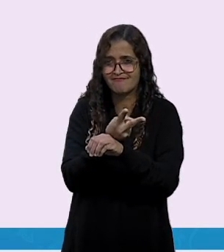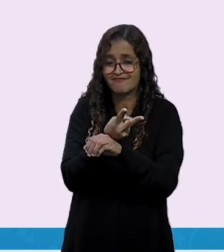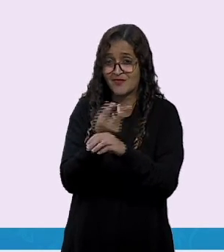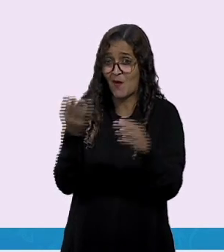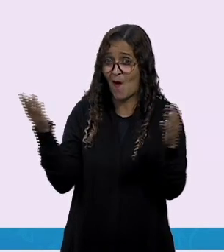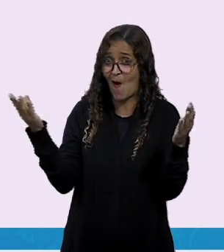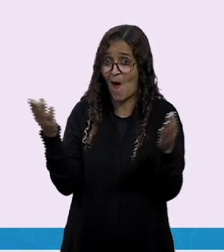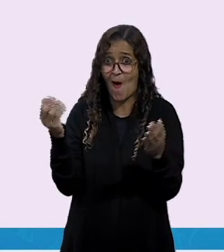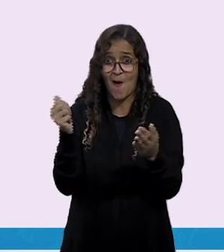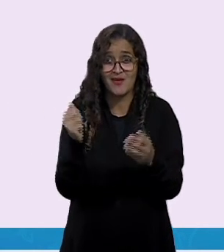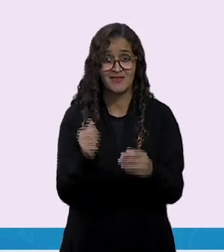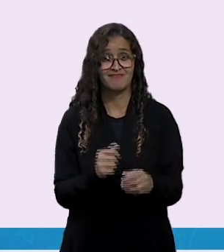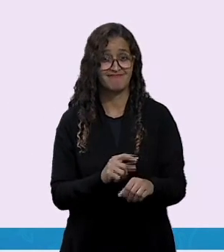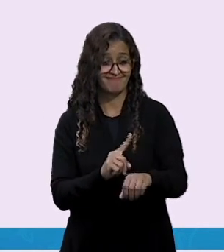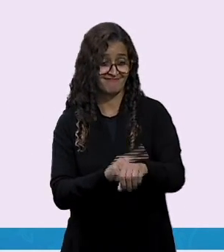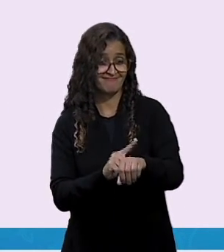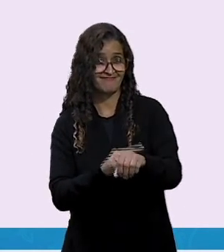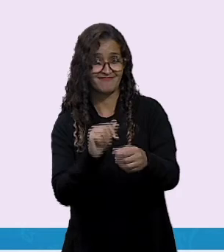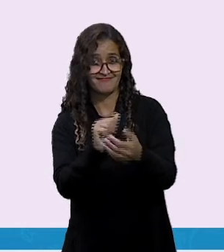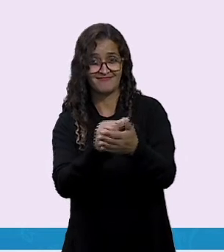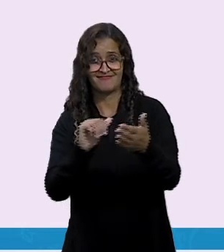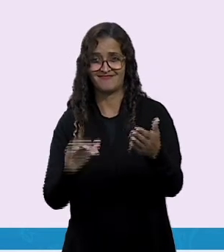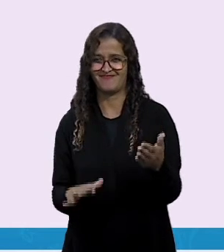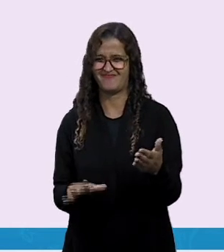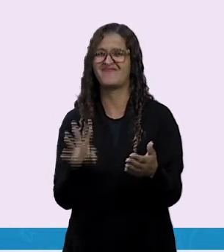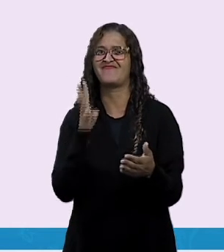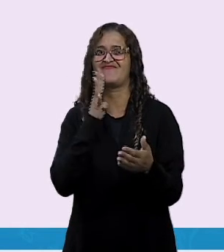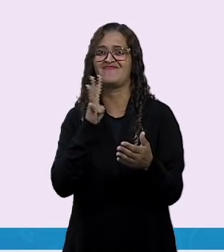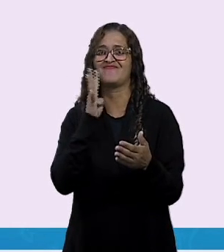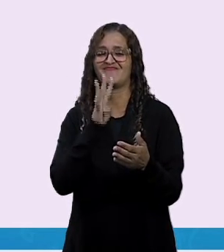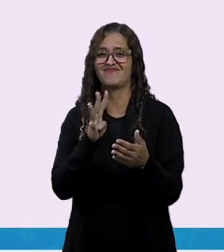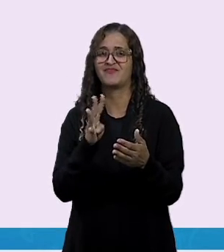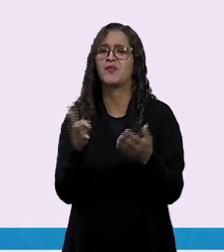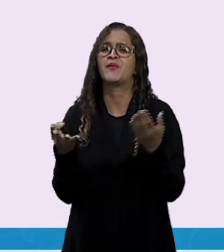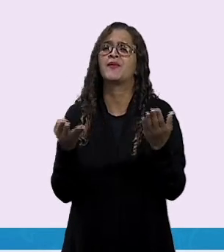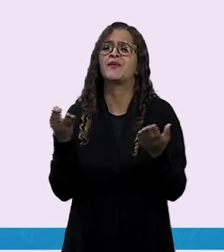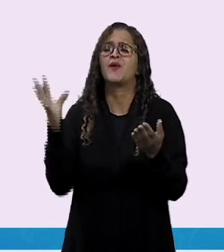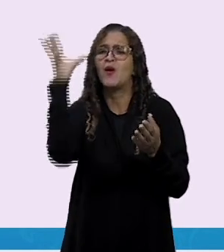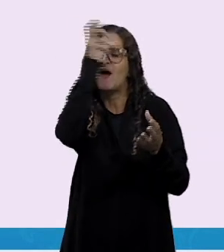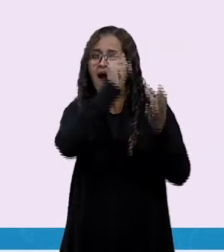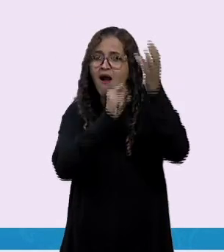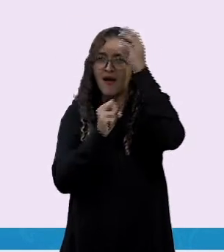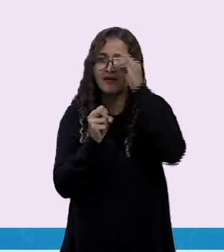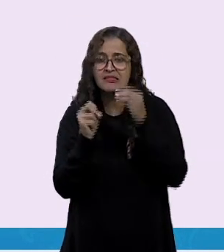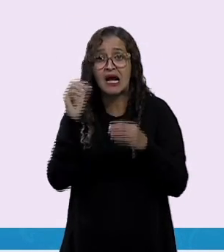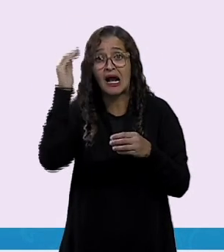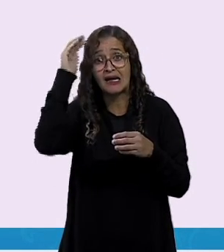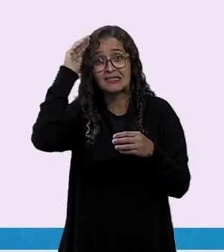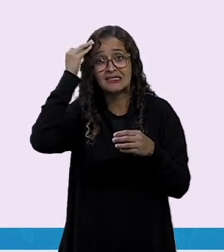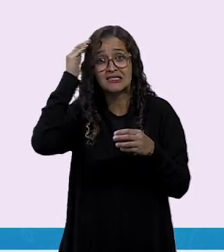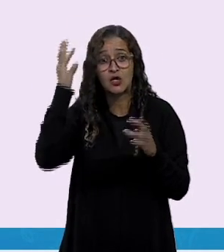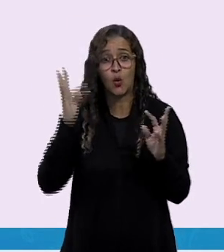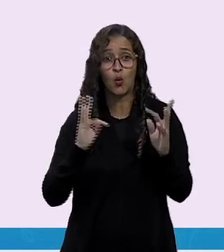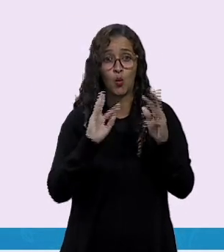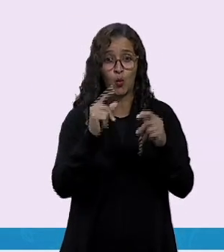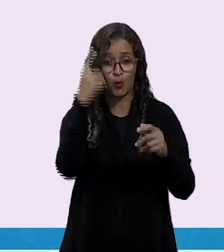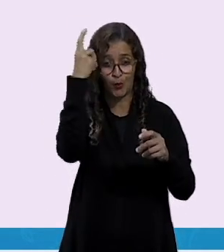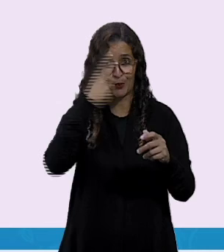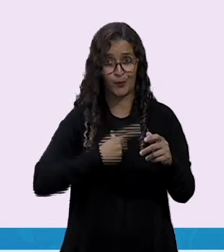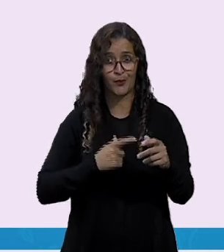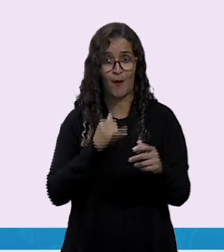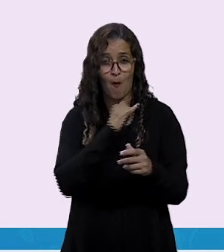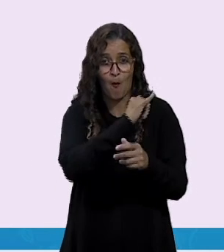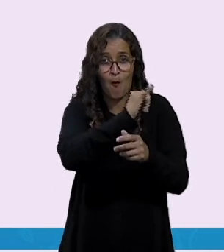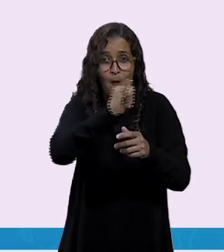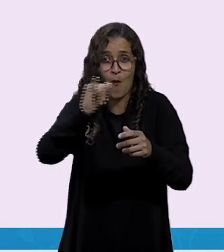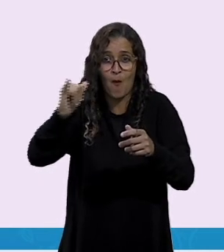da atividade. Ai, que legal. Agora é uma hora bacana para você entender, concretizar tudo que a professora falou. Foi muita coisa nessa aula,